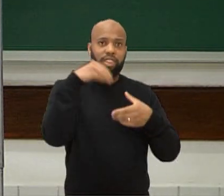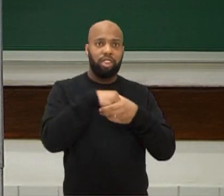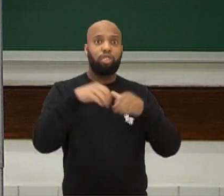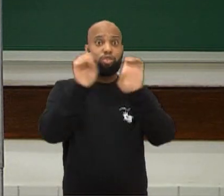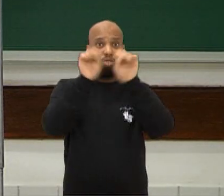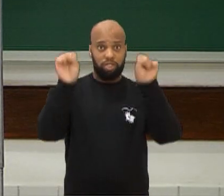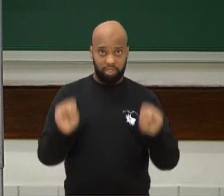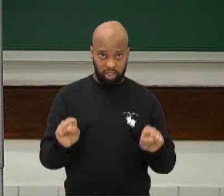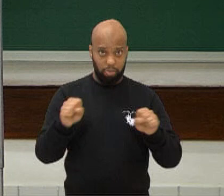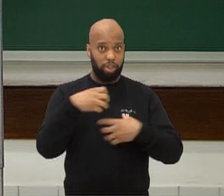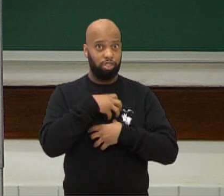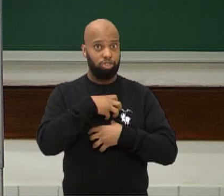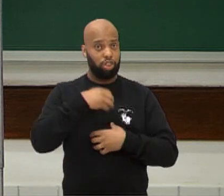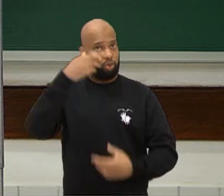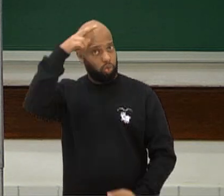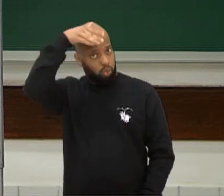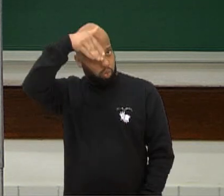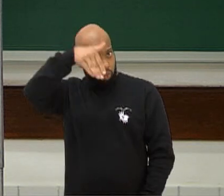sistema republicano,